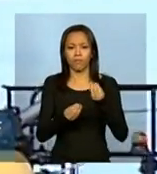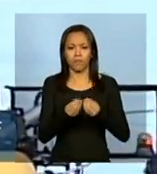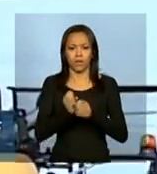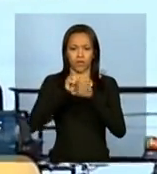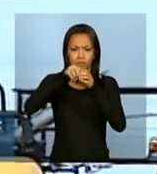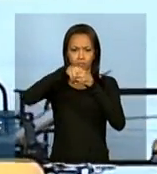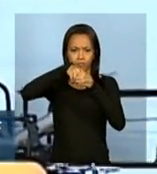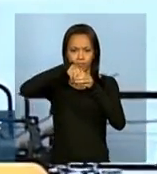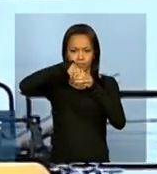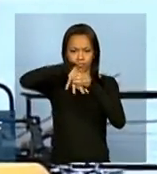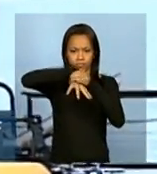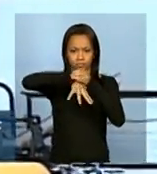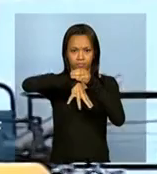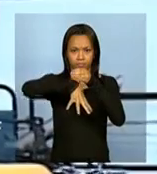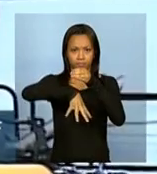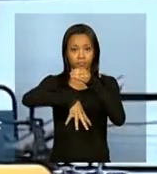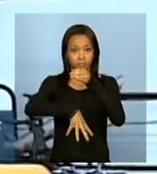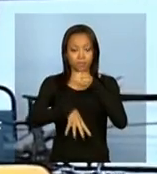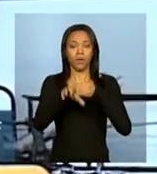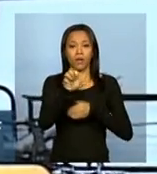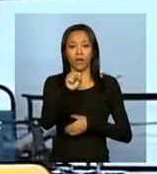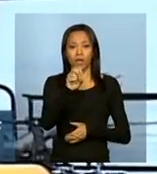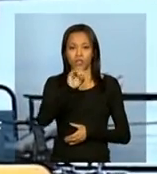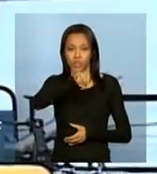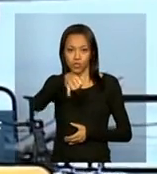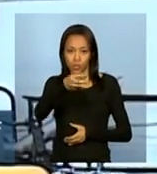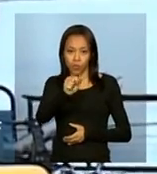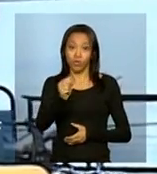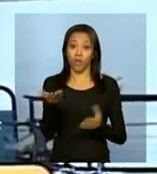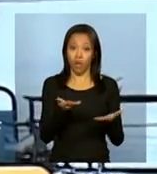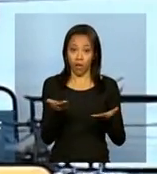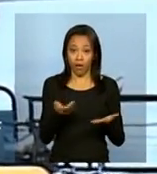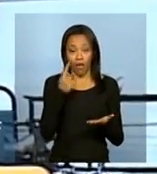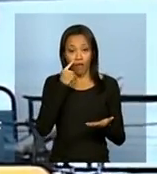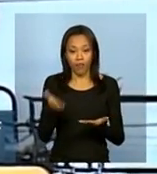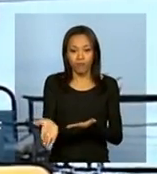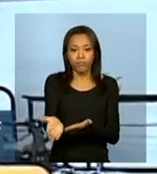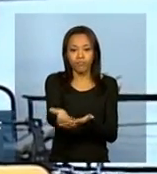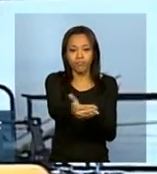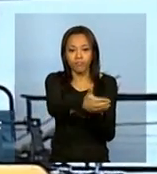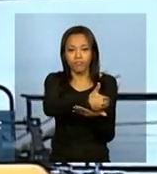descarregada a soja que foi colhida na lavoura e agora tá sendo